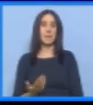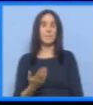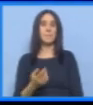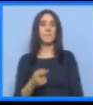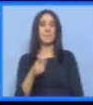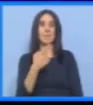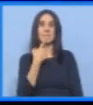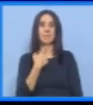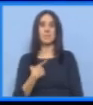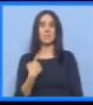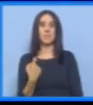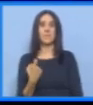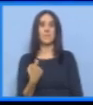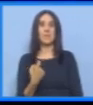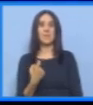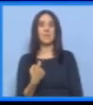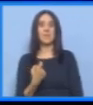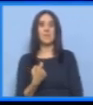Essa é uma questão